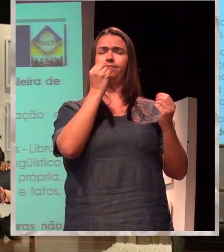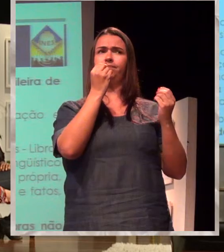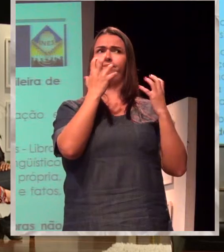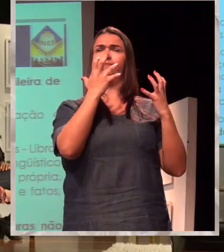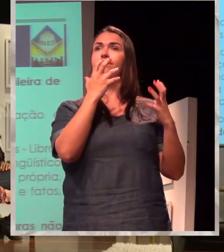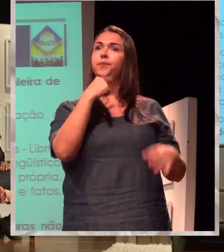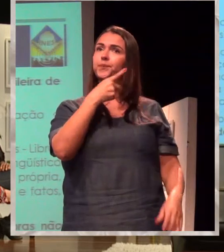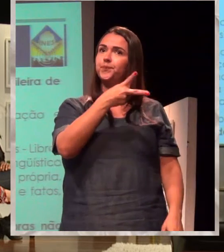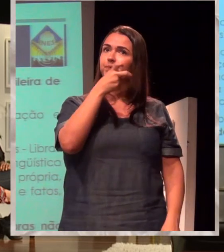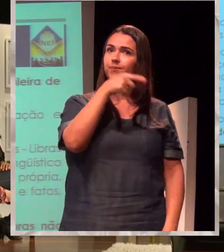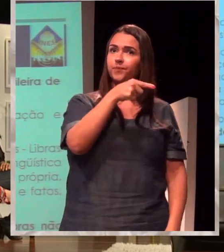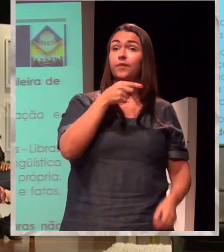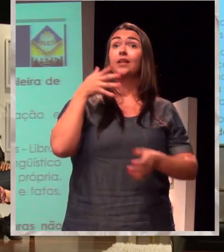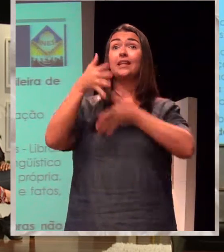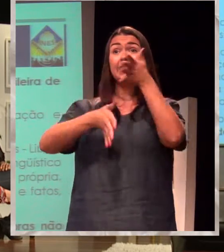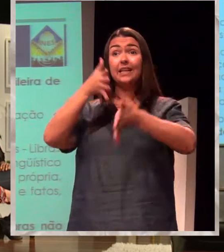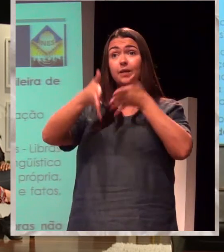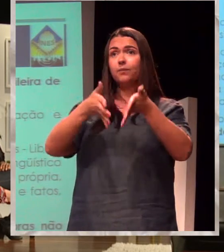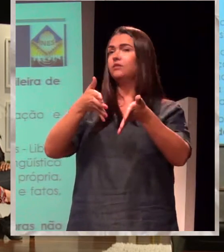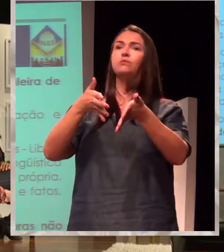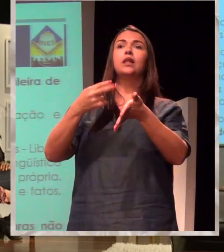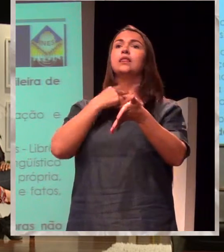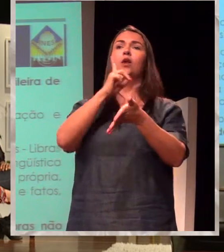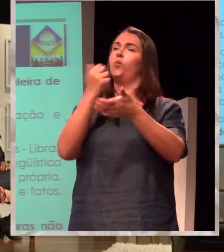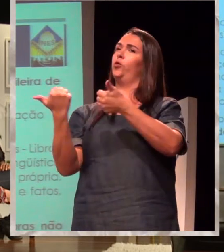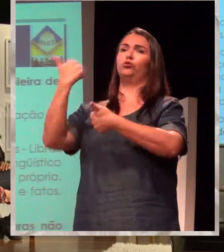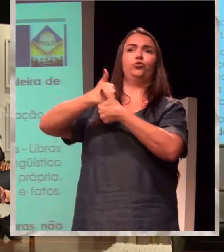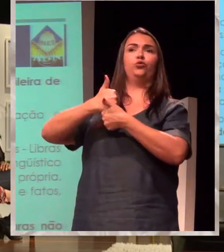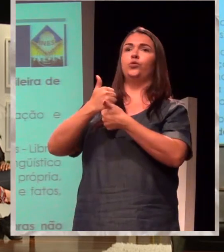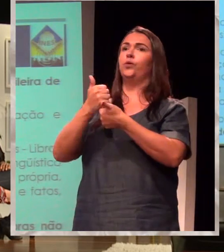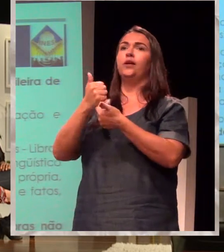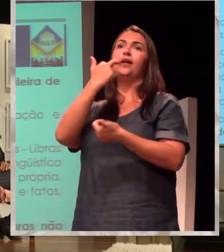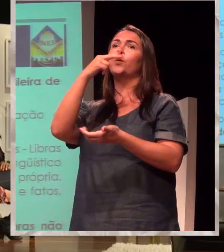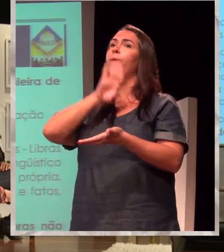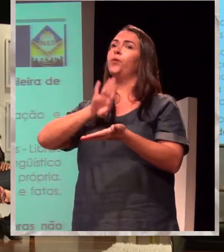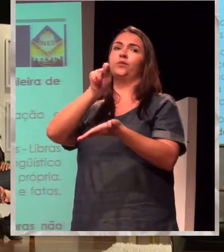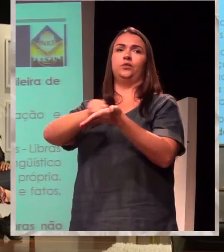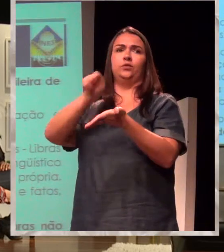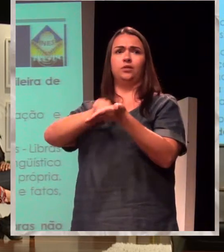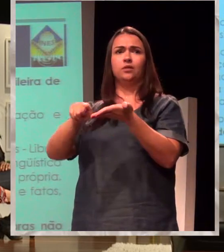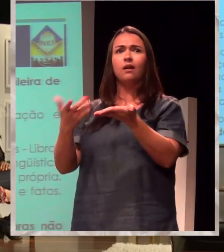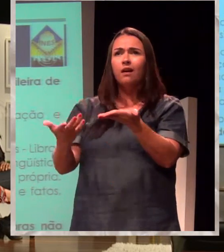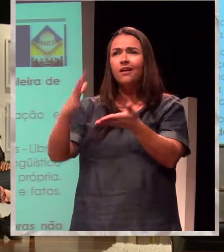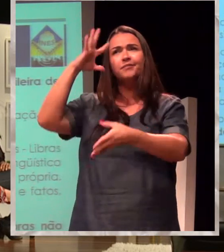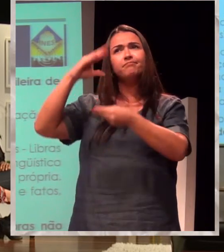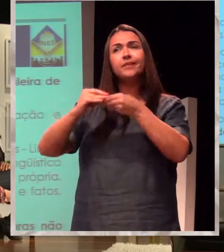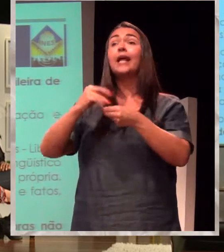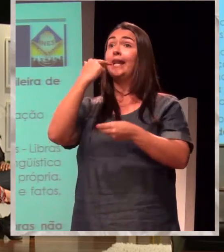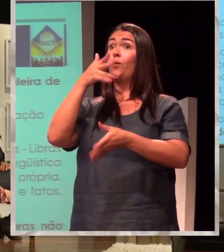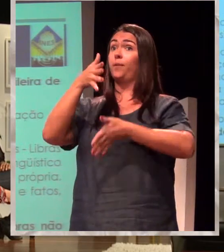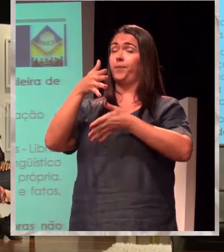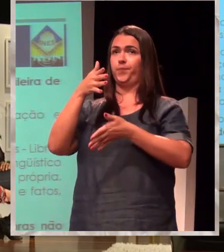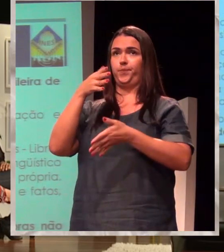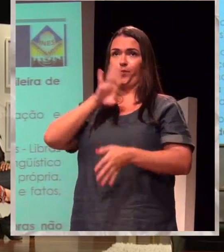enfático quando se fala que a Libras não poderá substituir a modalidade escrita da língua portuguesa. Ou seja, a língua portuguesa é